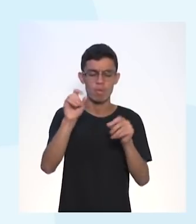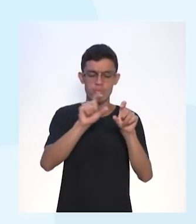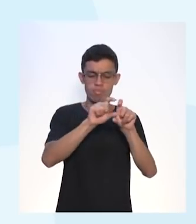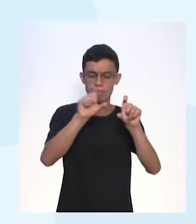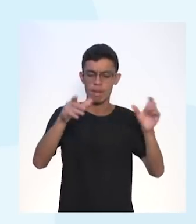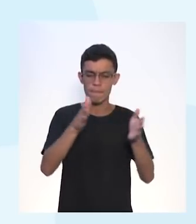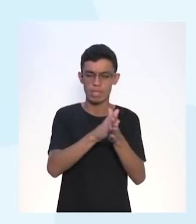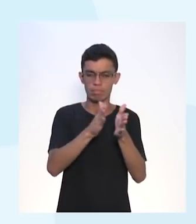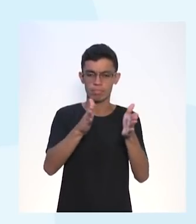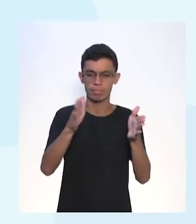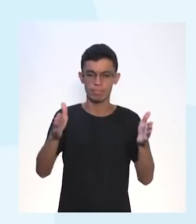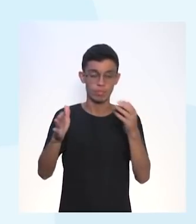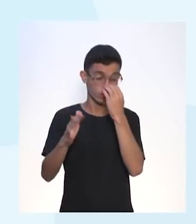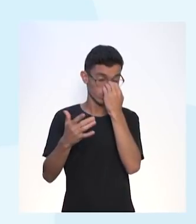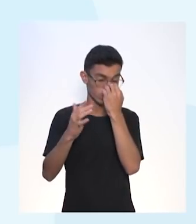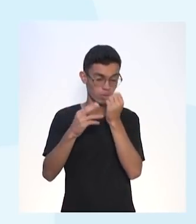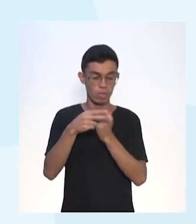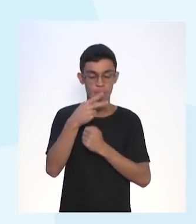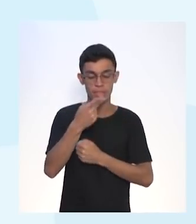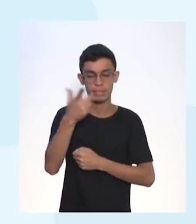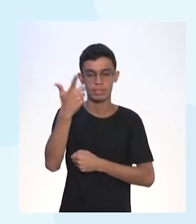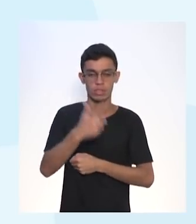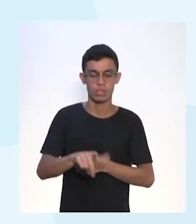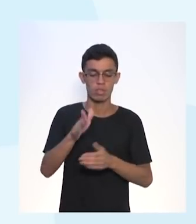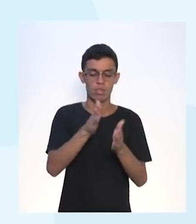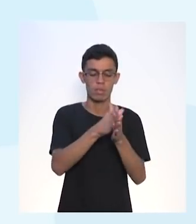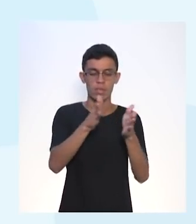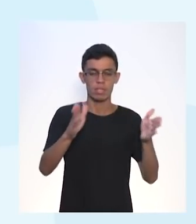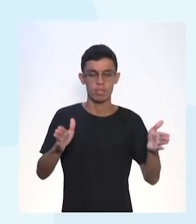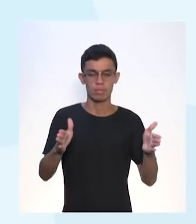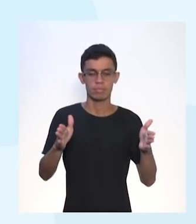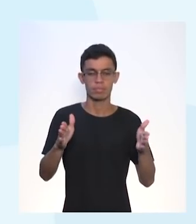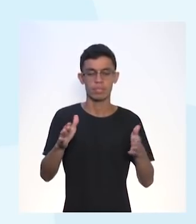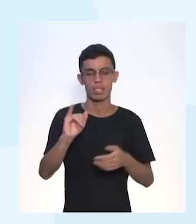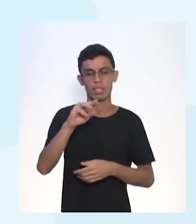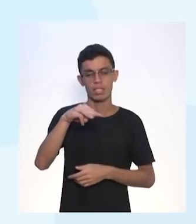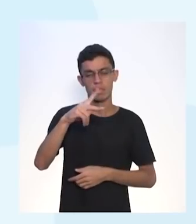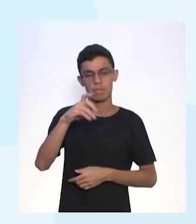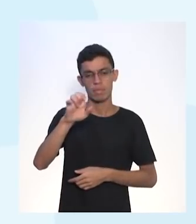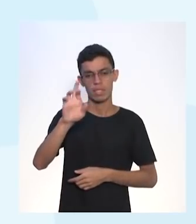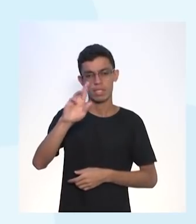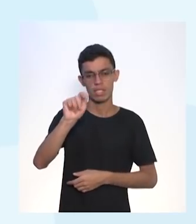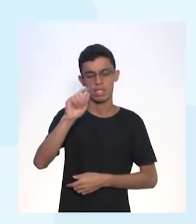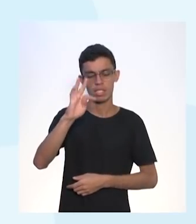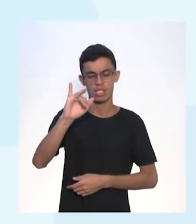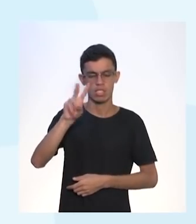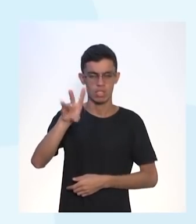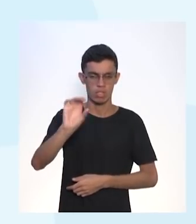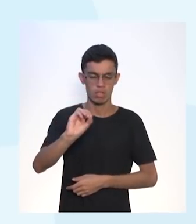na verdade, né? Vou repetir isso. O modo imperativo, ele expressa,